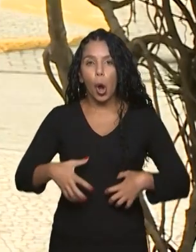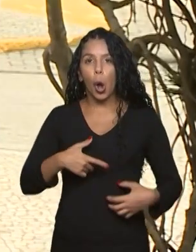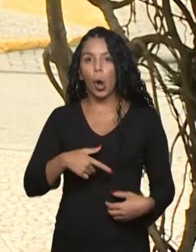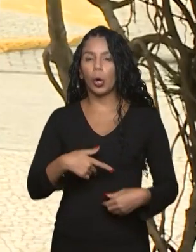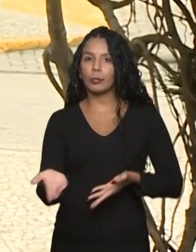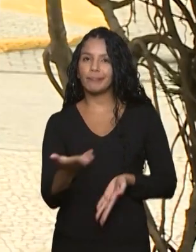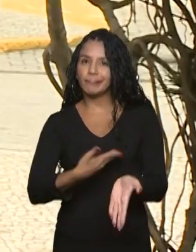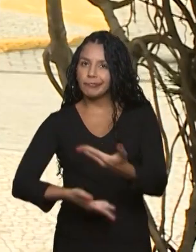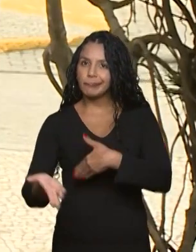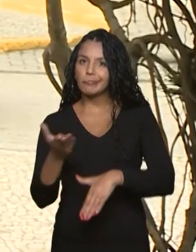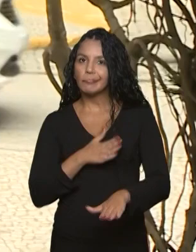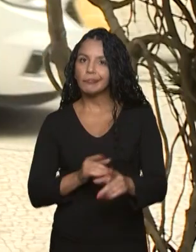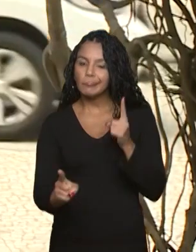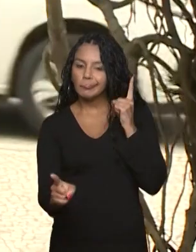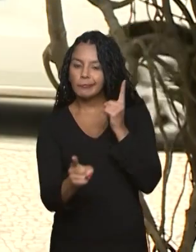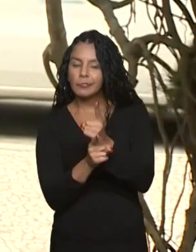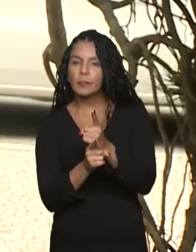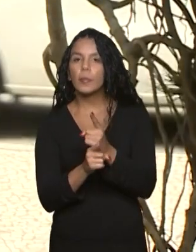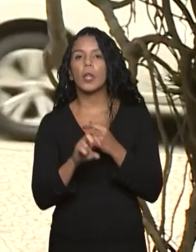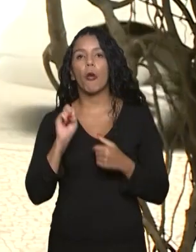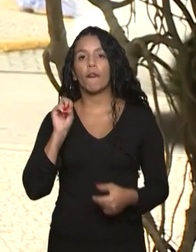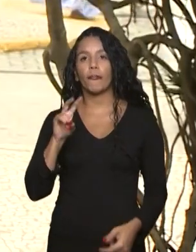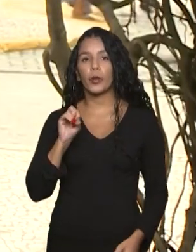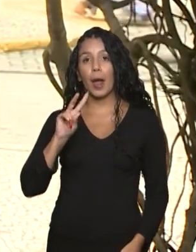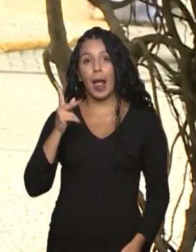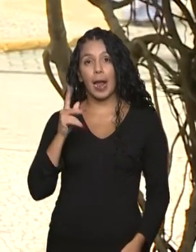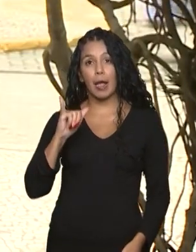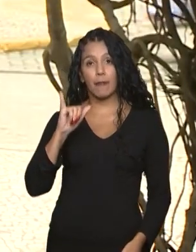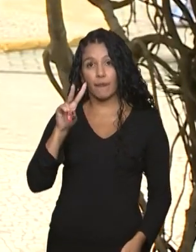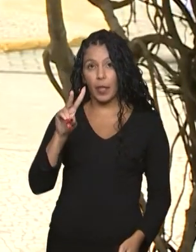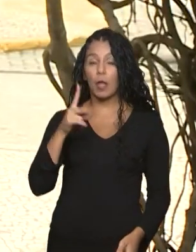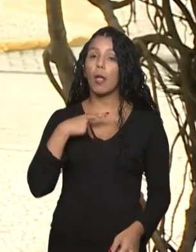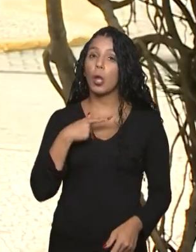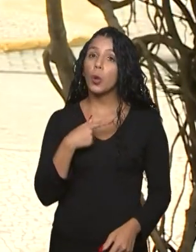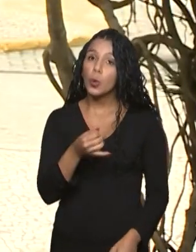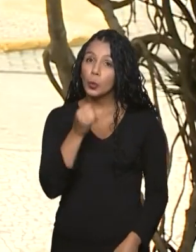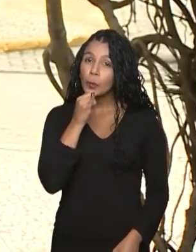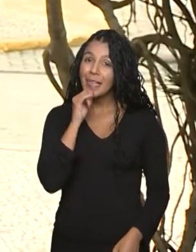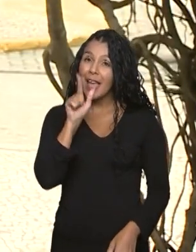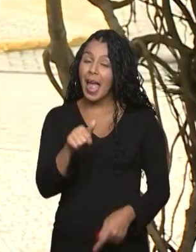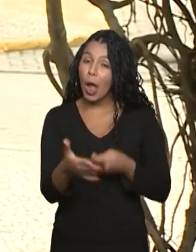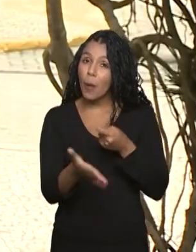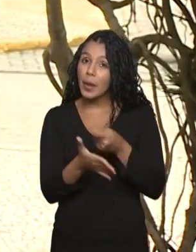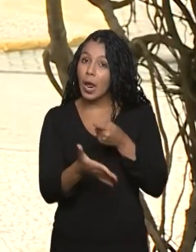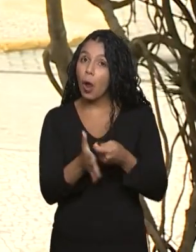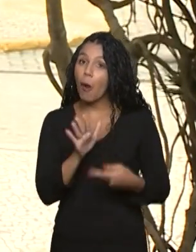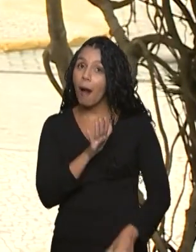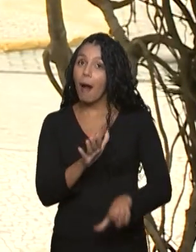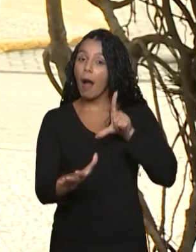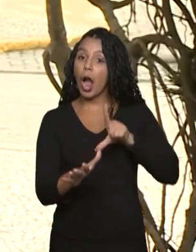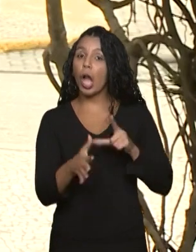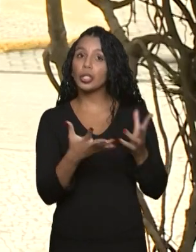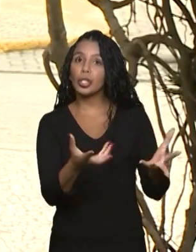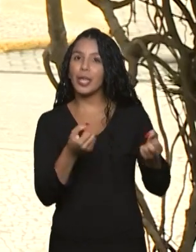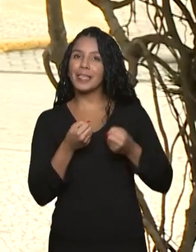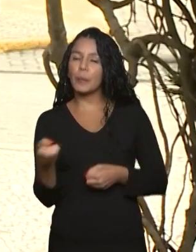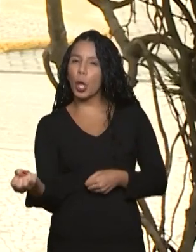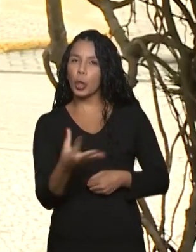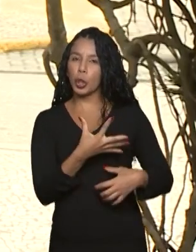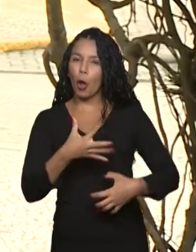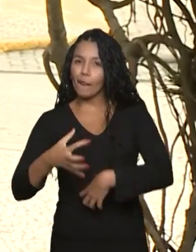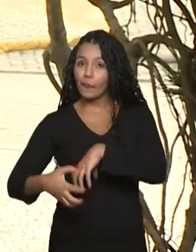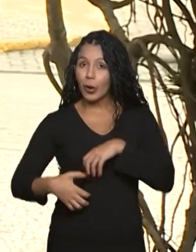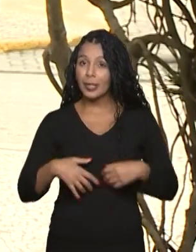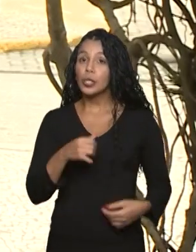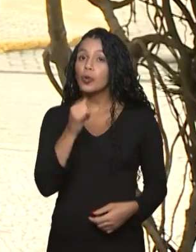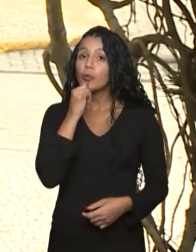foram diagnosticados com vírus HIV. Os testes são obrigatórios antes dos transplantes e a testagem estava sob